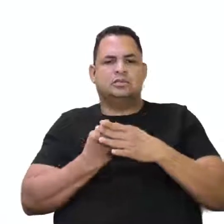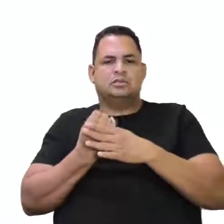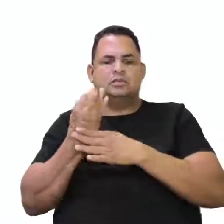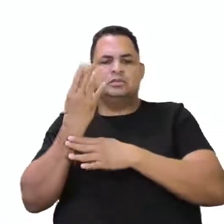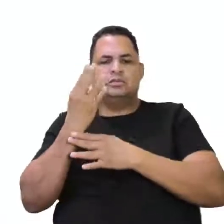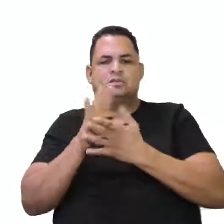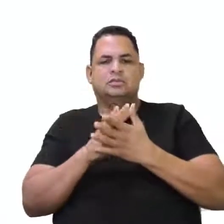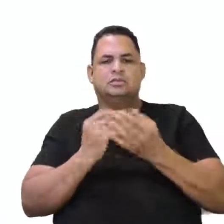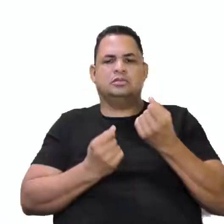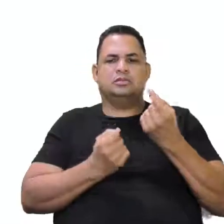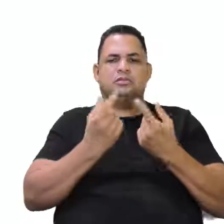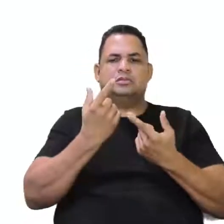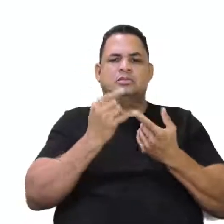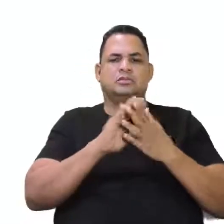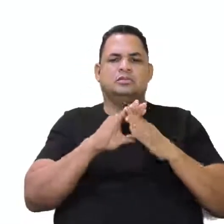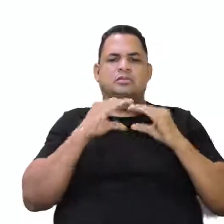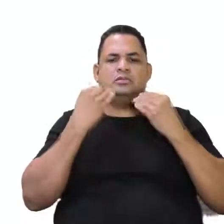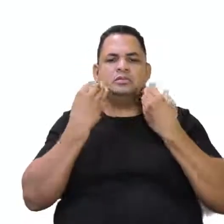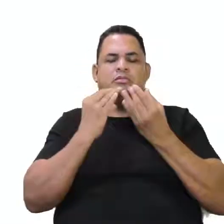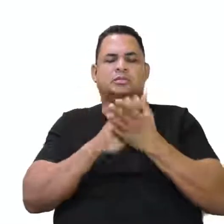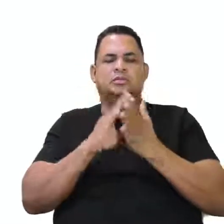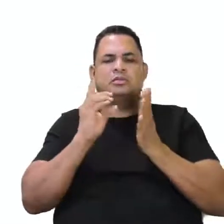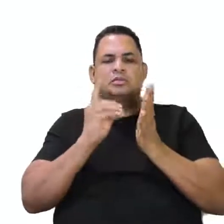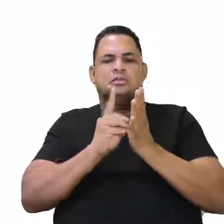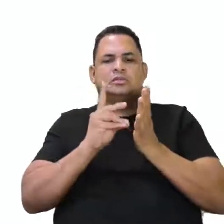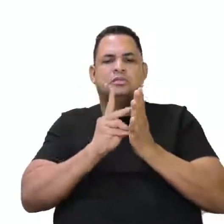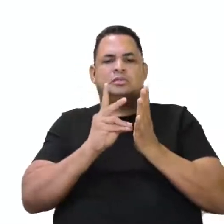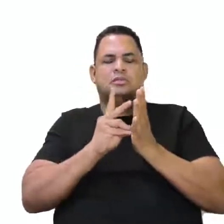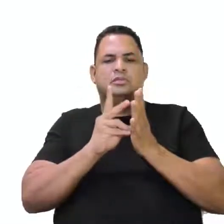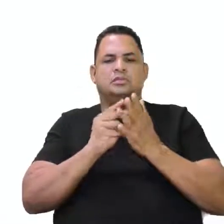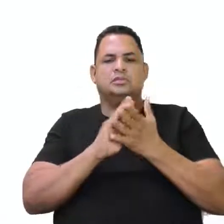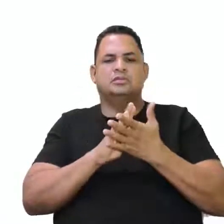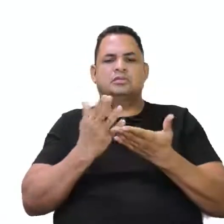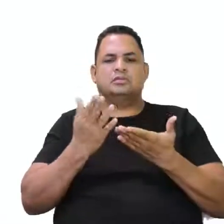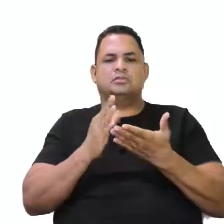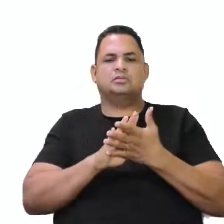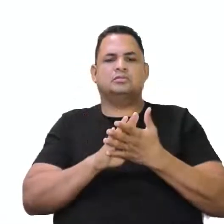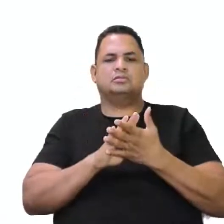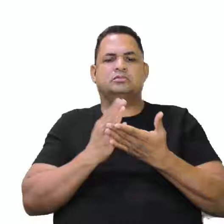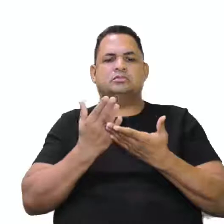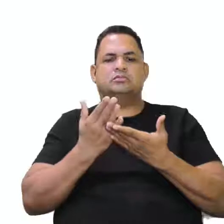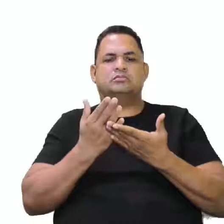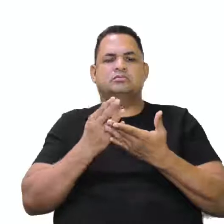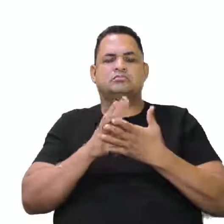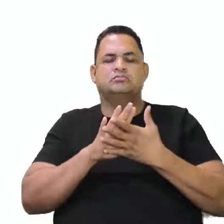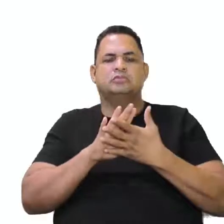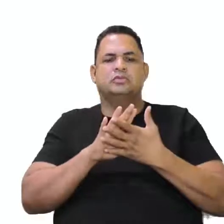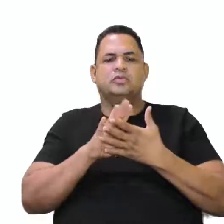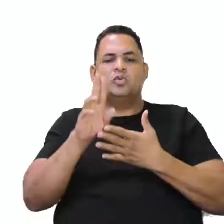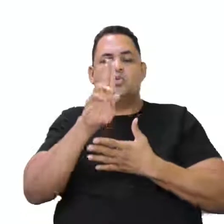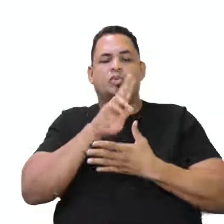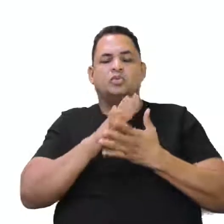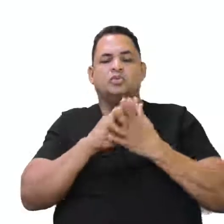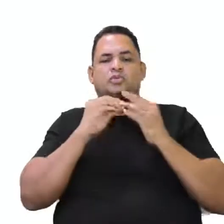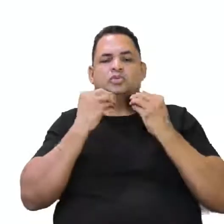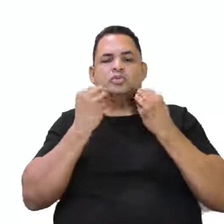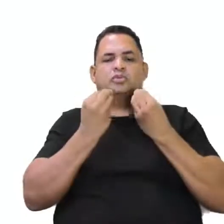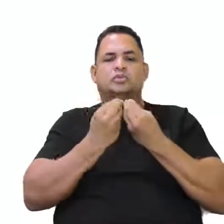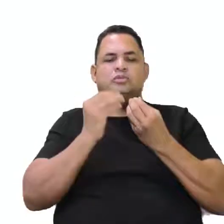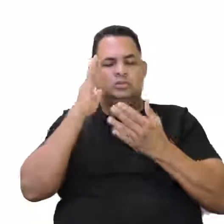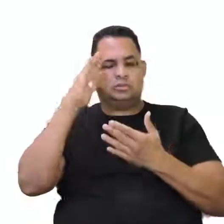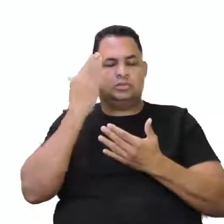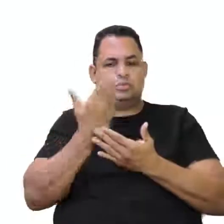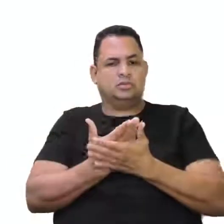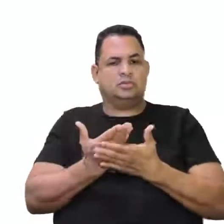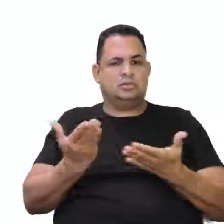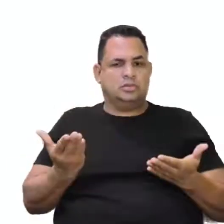E algumas comunidades indígenas fazem alguns rituais utilizando essas substâncias e eles acreditam que